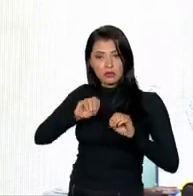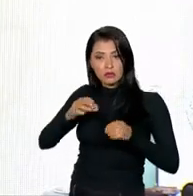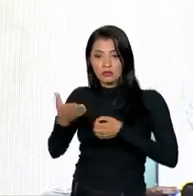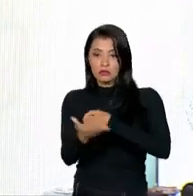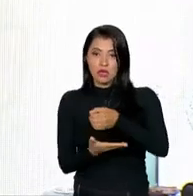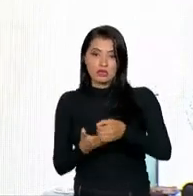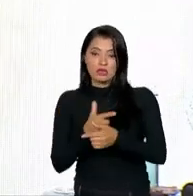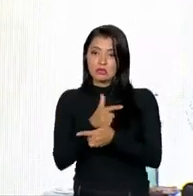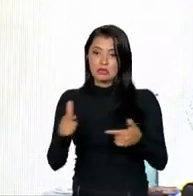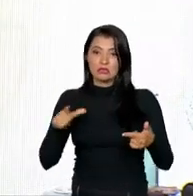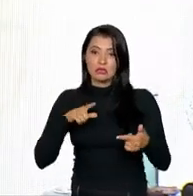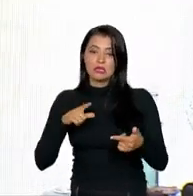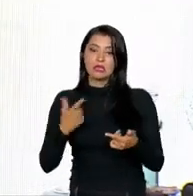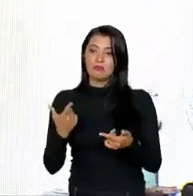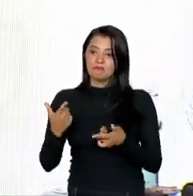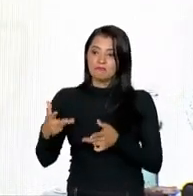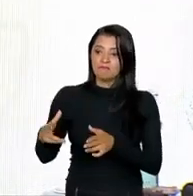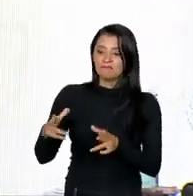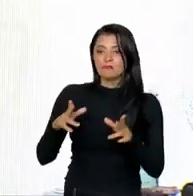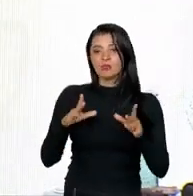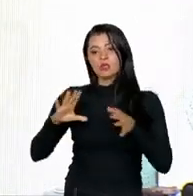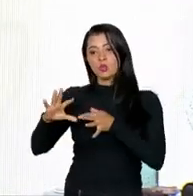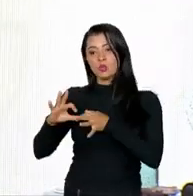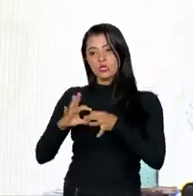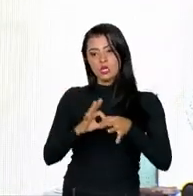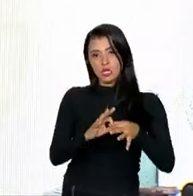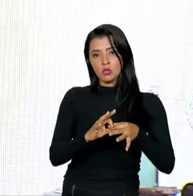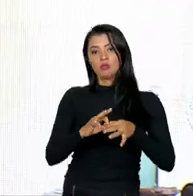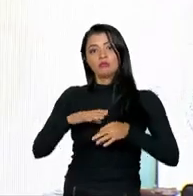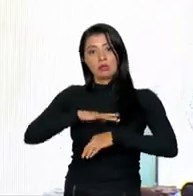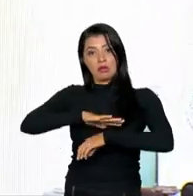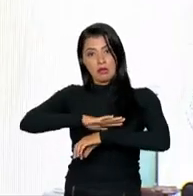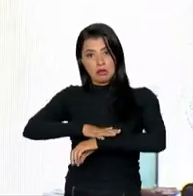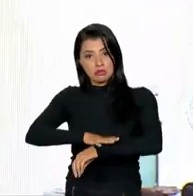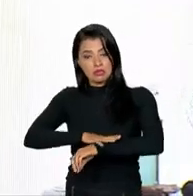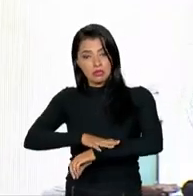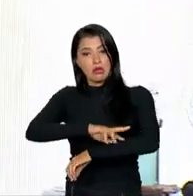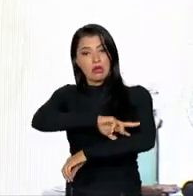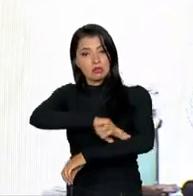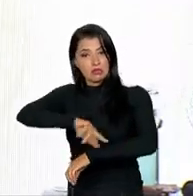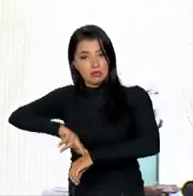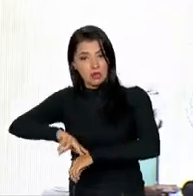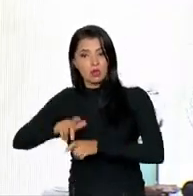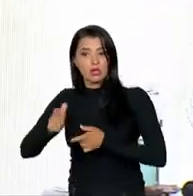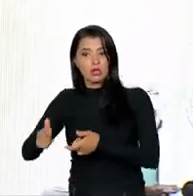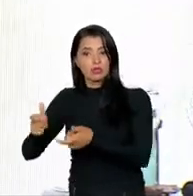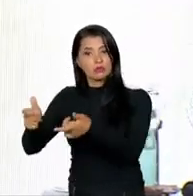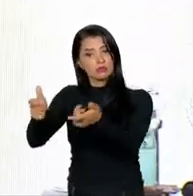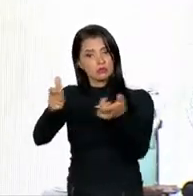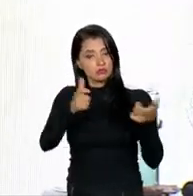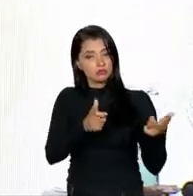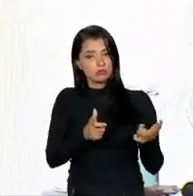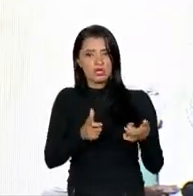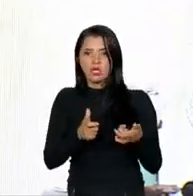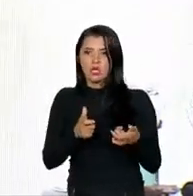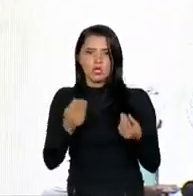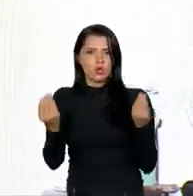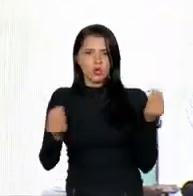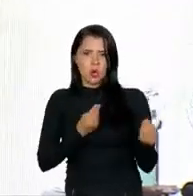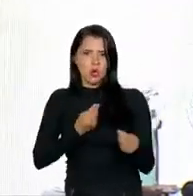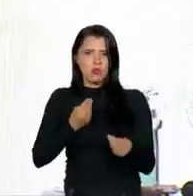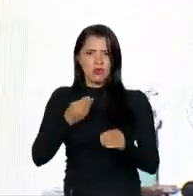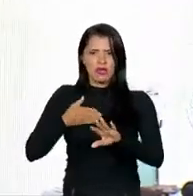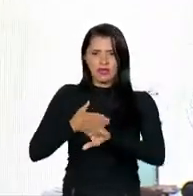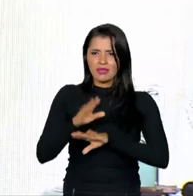básica sem todos os nossos recortes, principalmente raciais e territoriais. A gente não pode nunca entrar